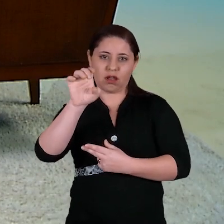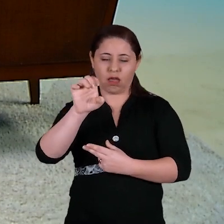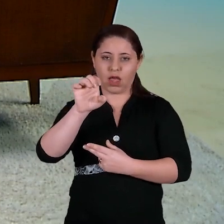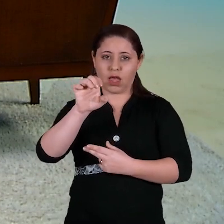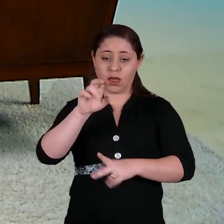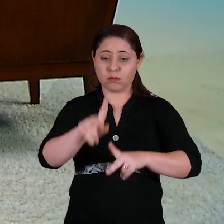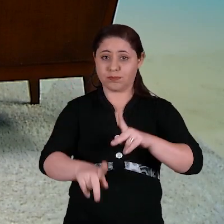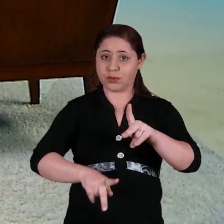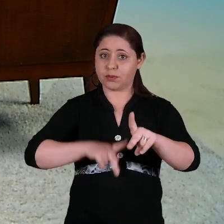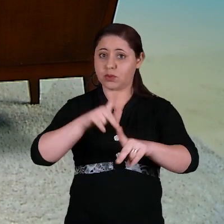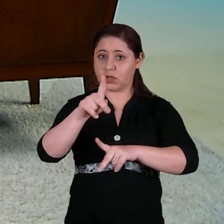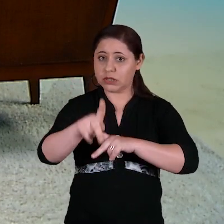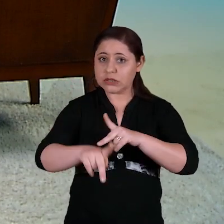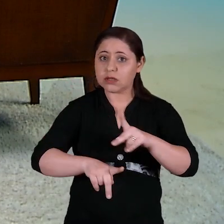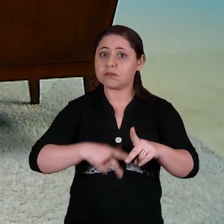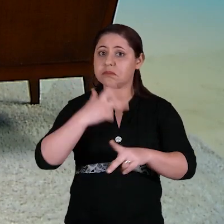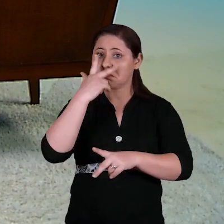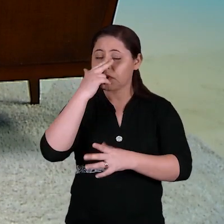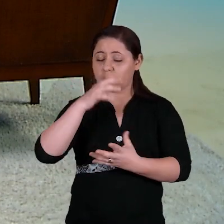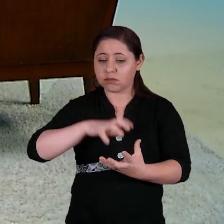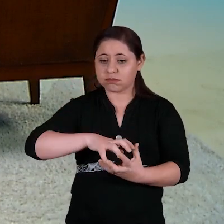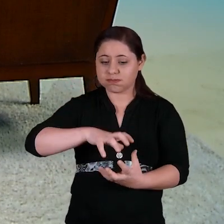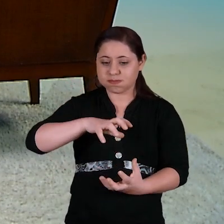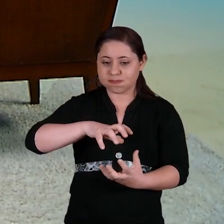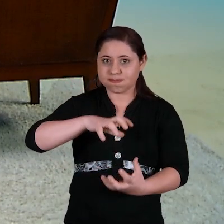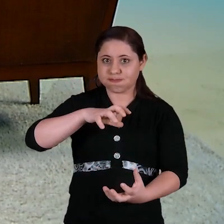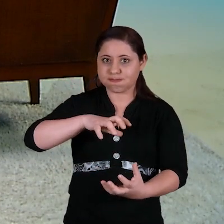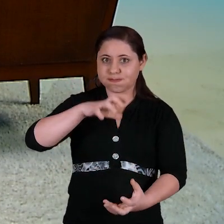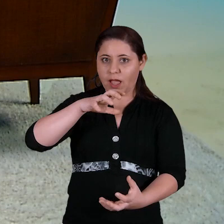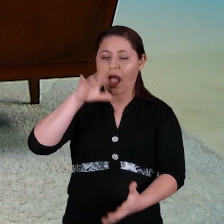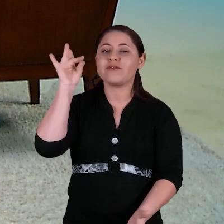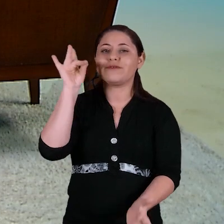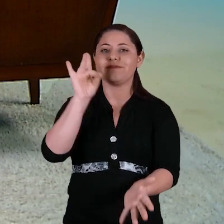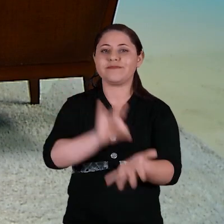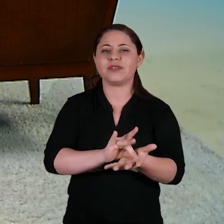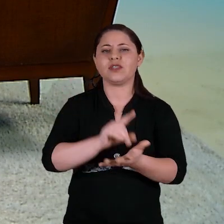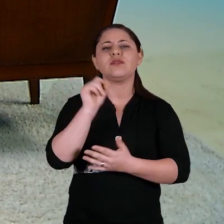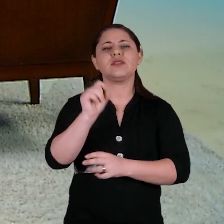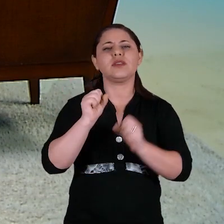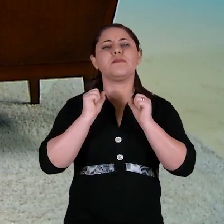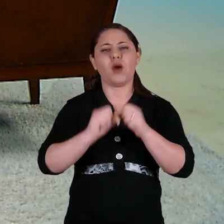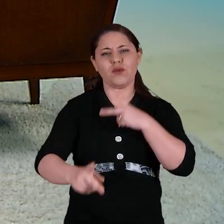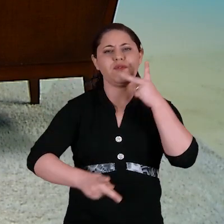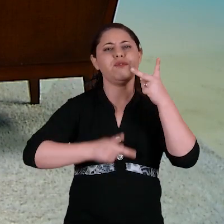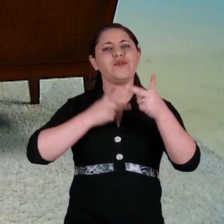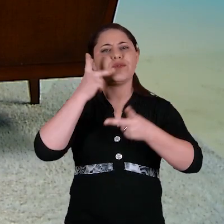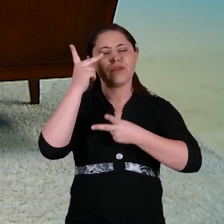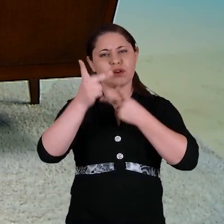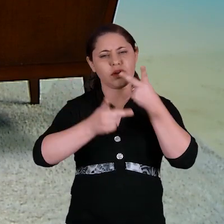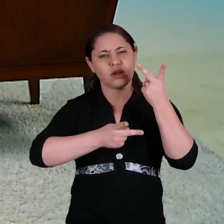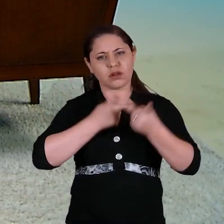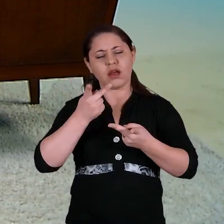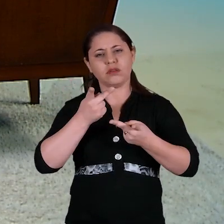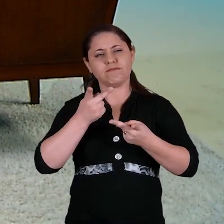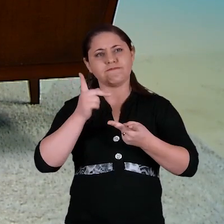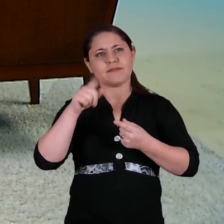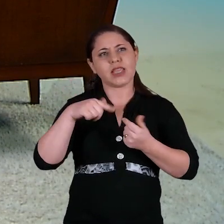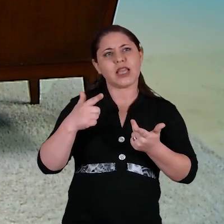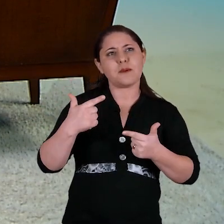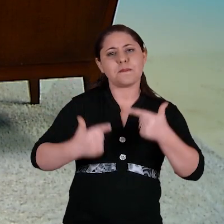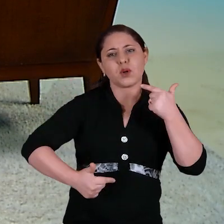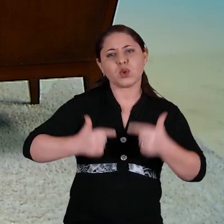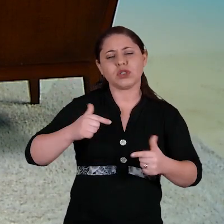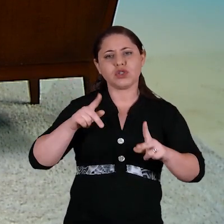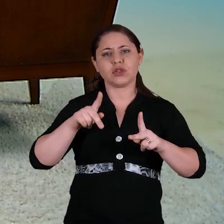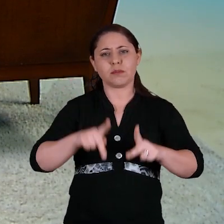a população está envelhecendo, né? Essa é uma realidade. E o que a gente pode falar, né, sobre as